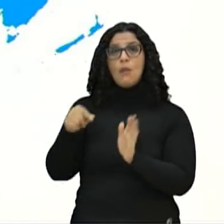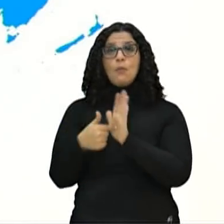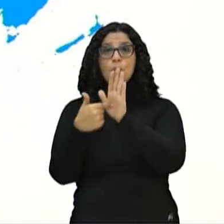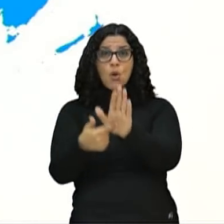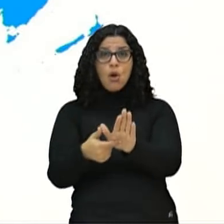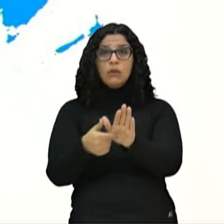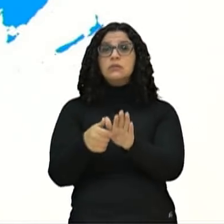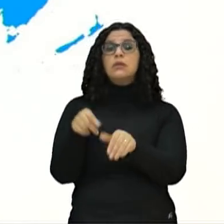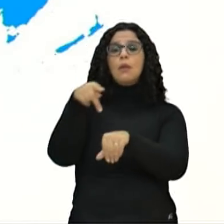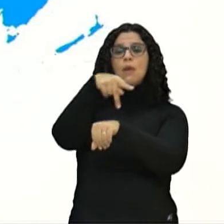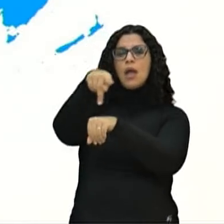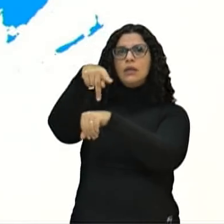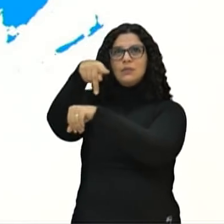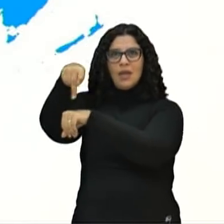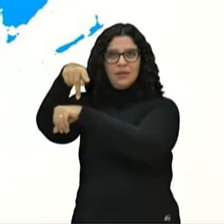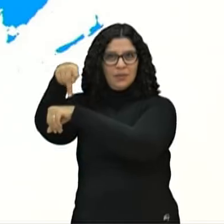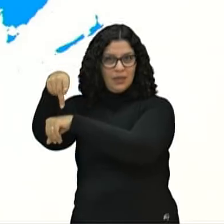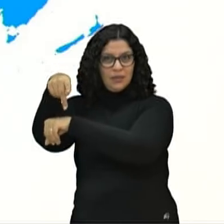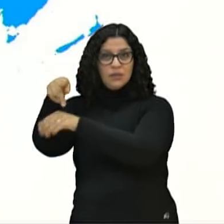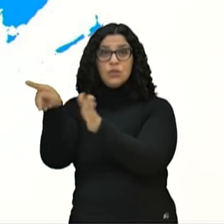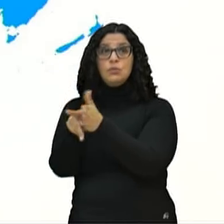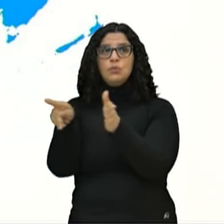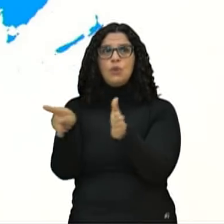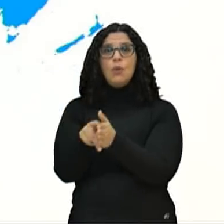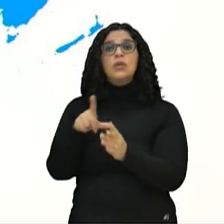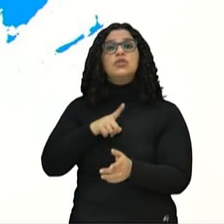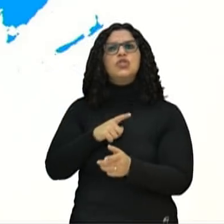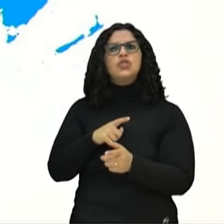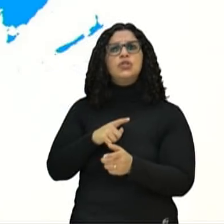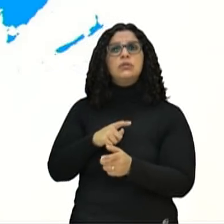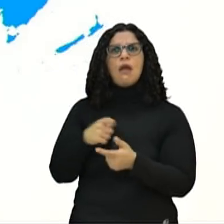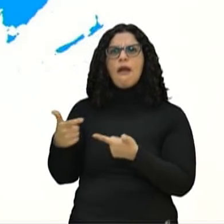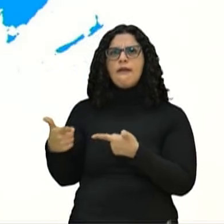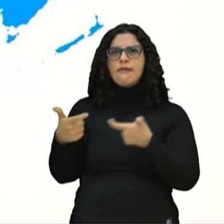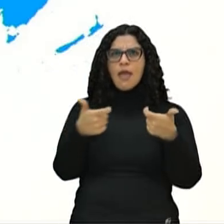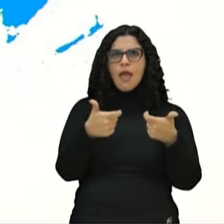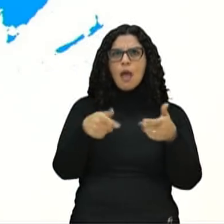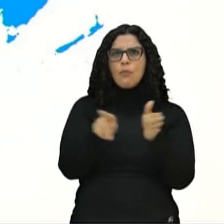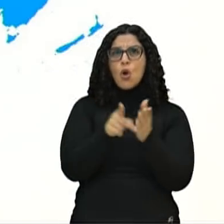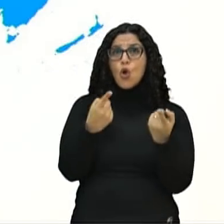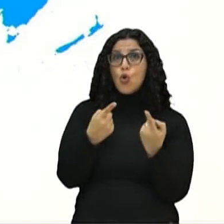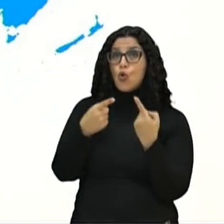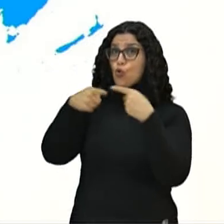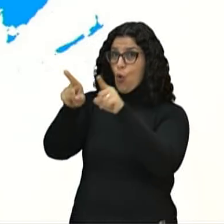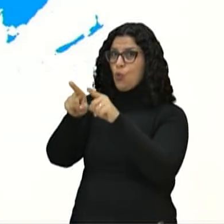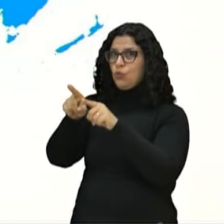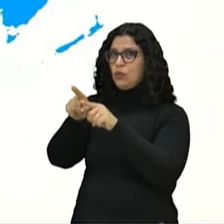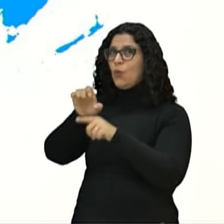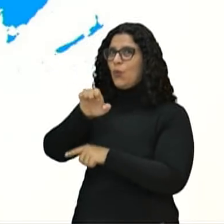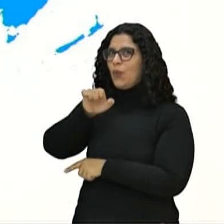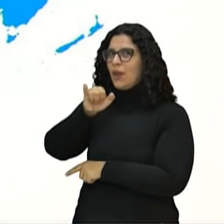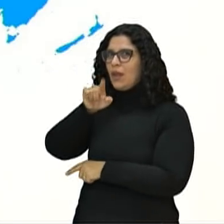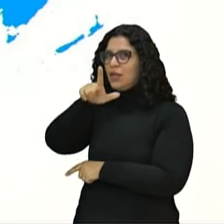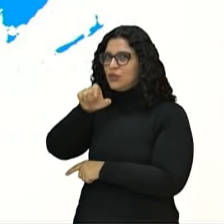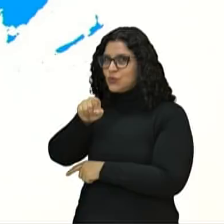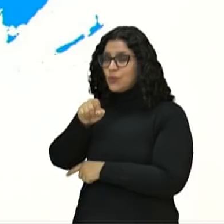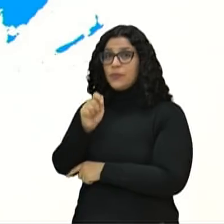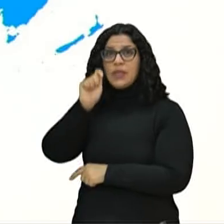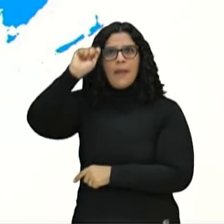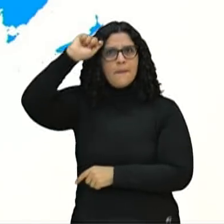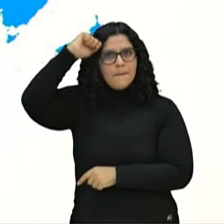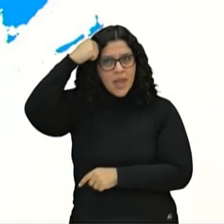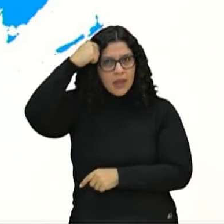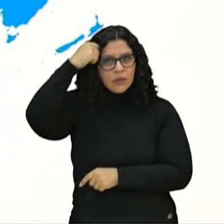os países que estavam declarando guerra ao eixo. Os países em azul. Em preto no